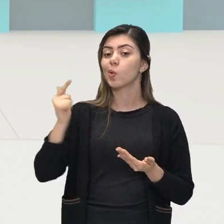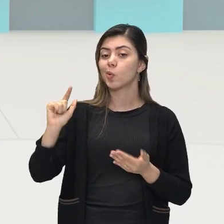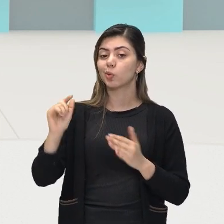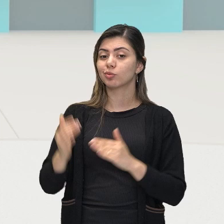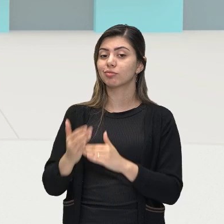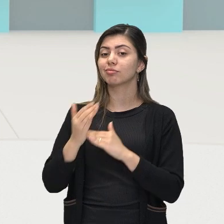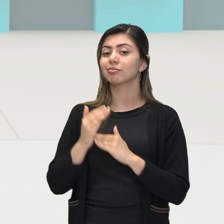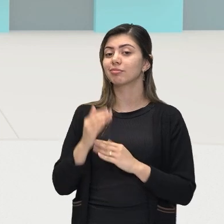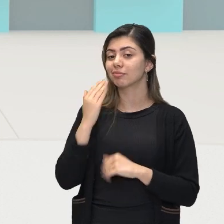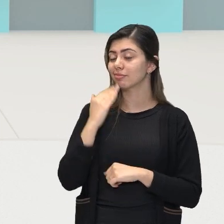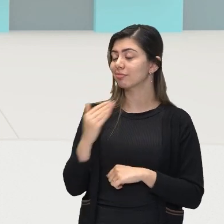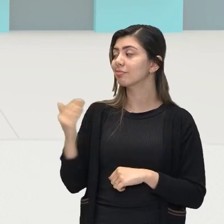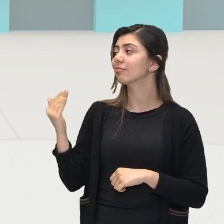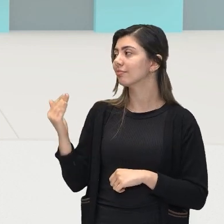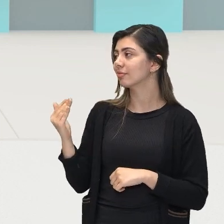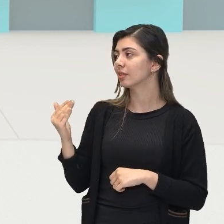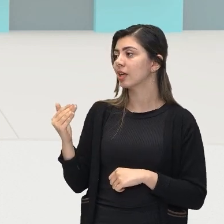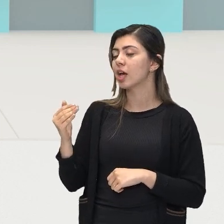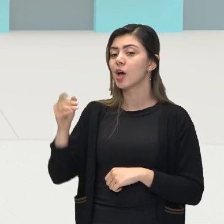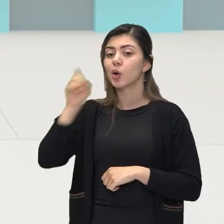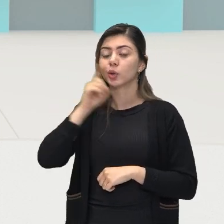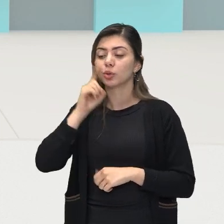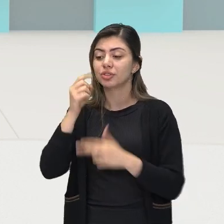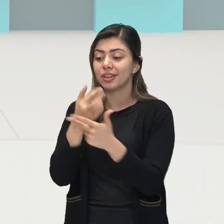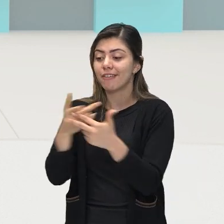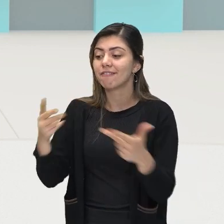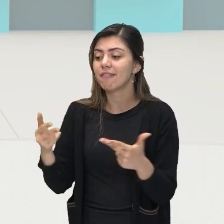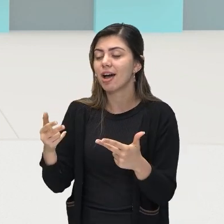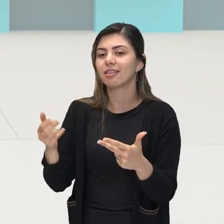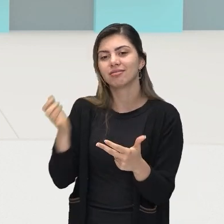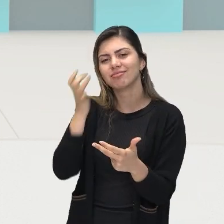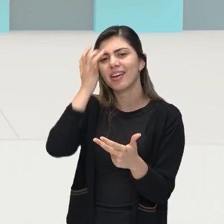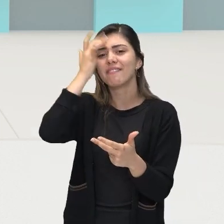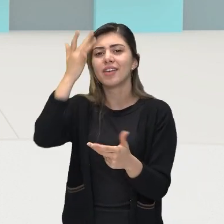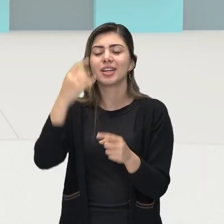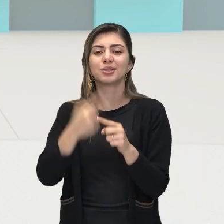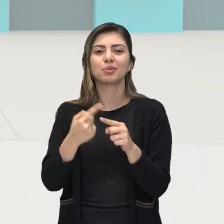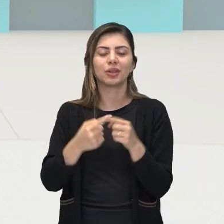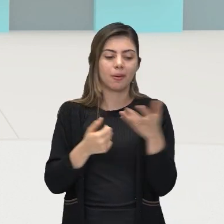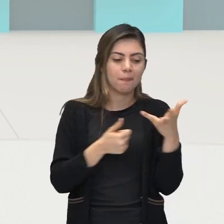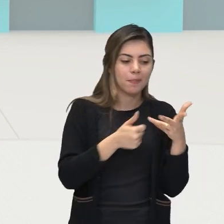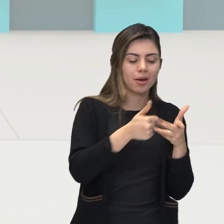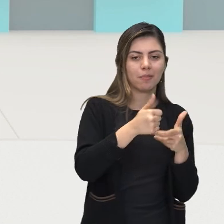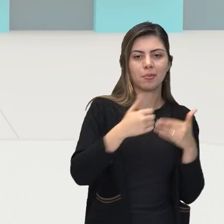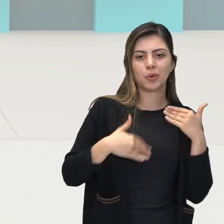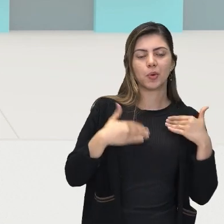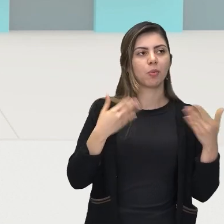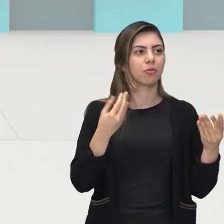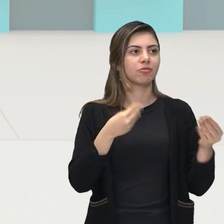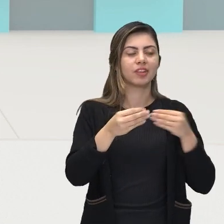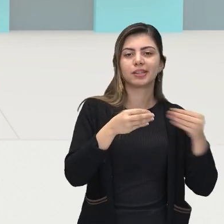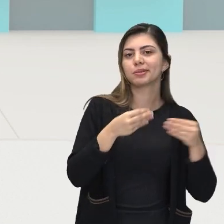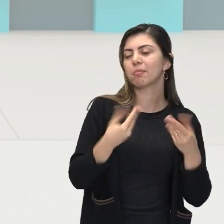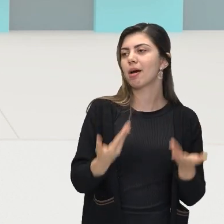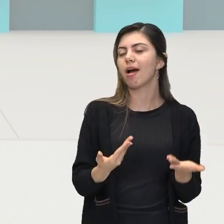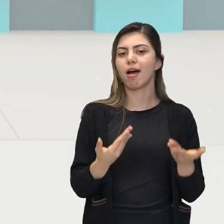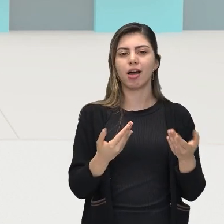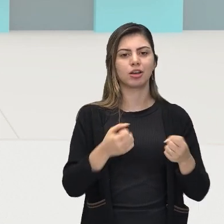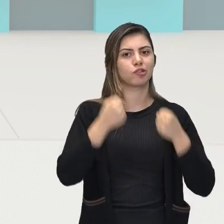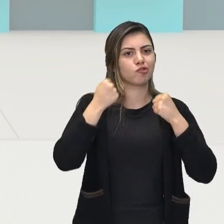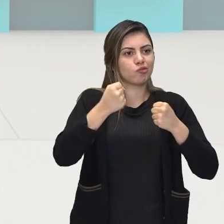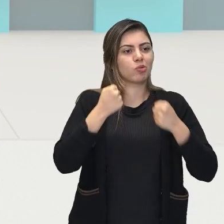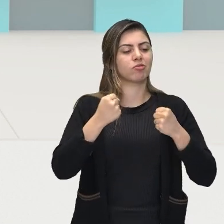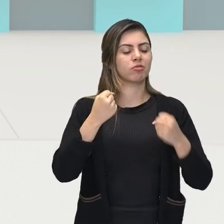Outro benefício é facilitar a tarefa do dia a dia, já que você melhora suas qualidades físicas, como flexibilidade, força,